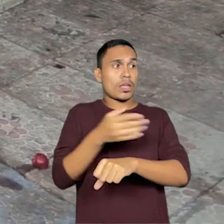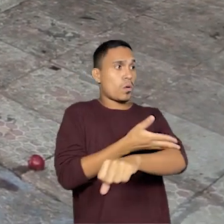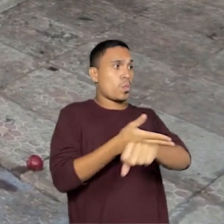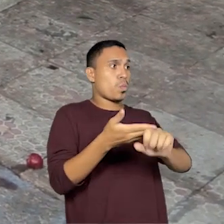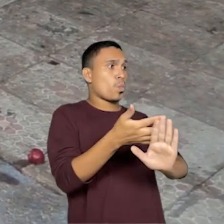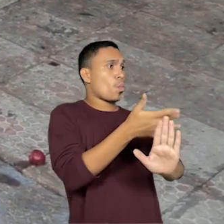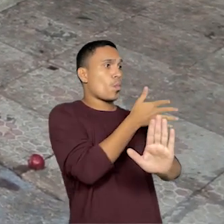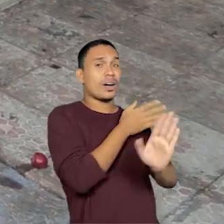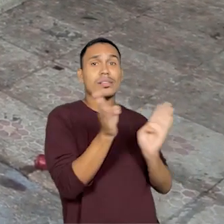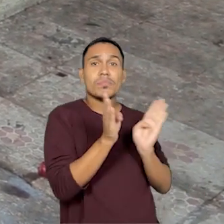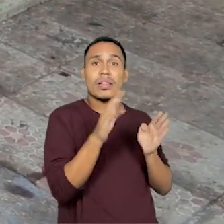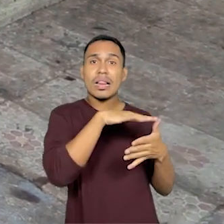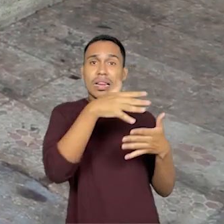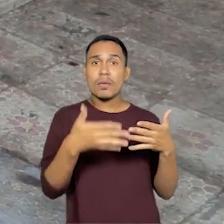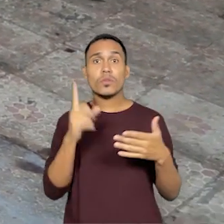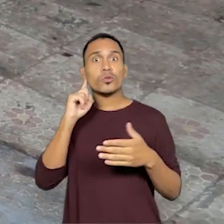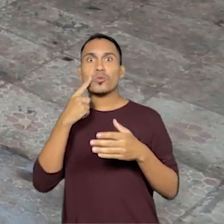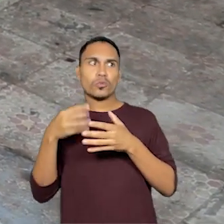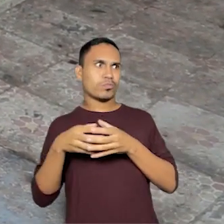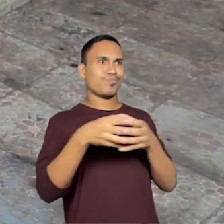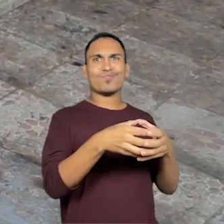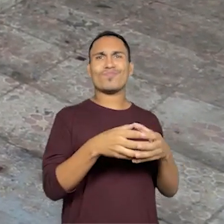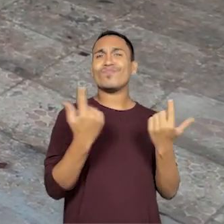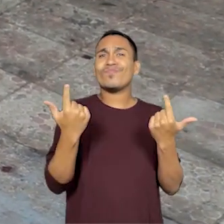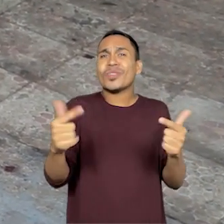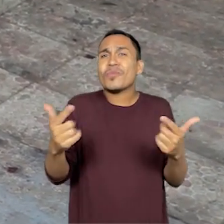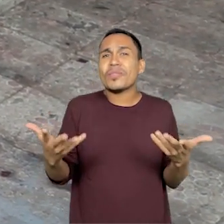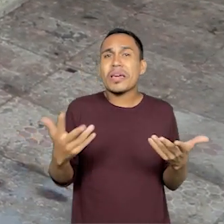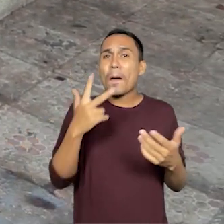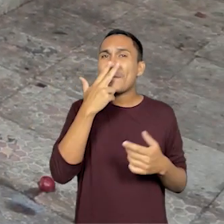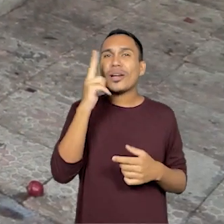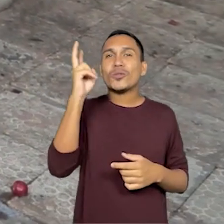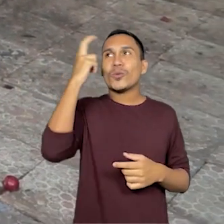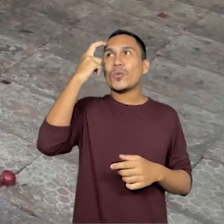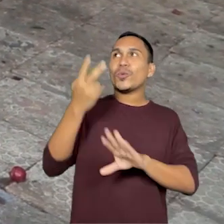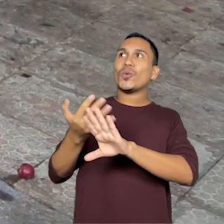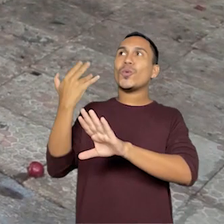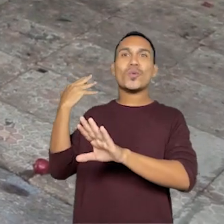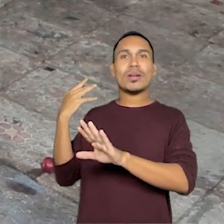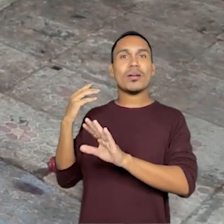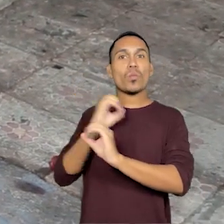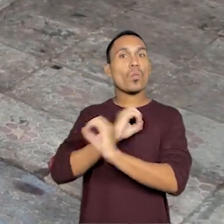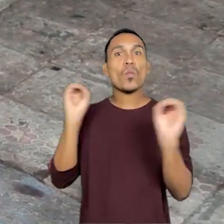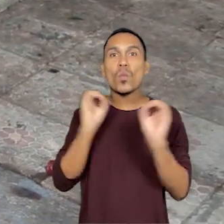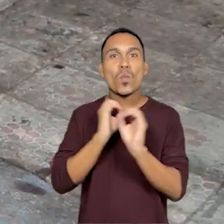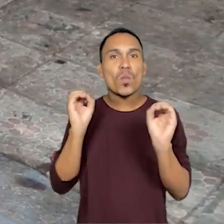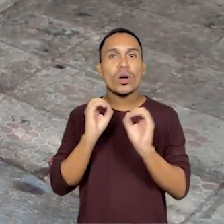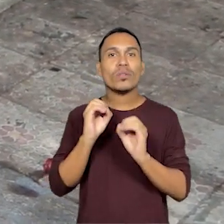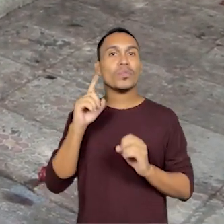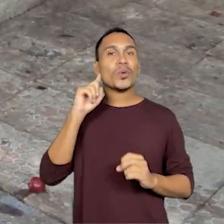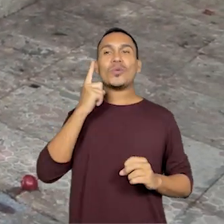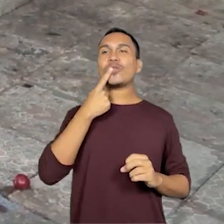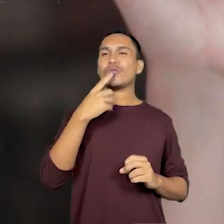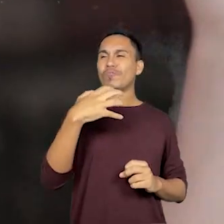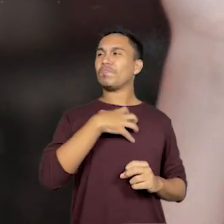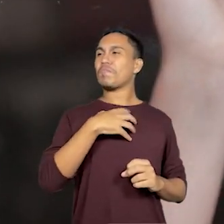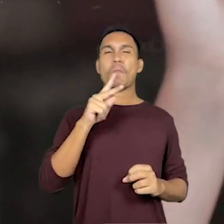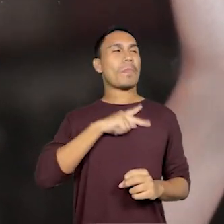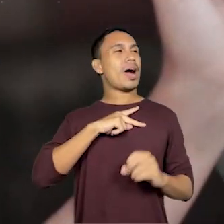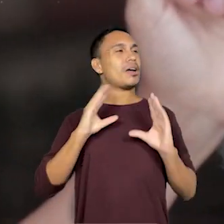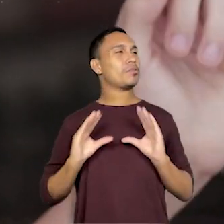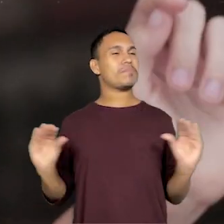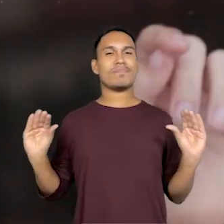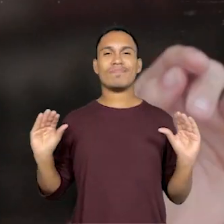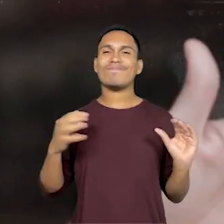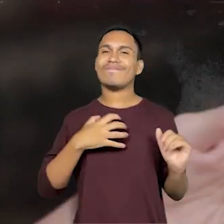àqueles locais. Sim. Então não é da cultura daquelas pessoas ela estar lá. Ela nem se sente estimulada. Sim, ela não se sente parte disso. O primeiro passo